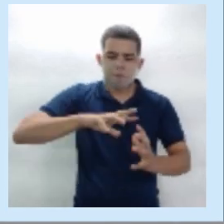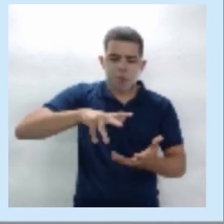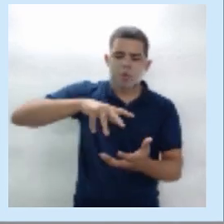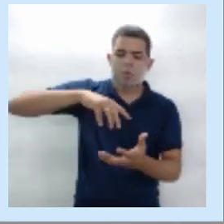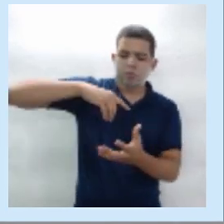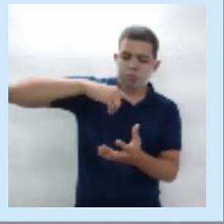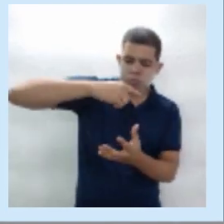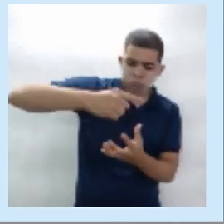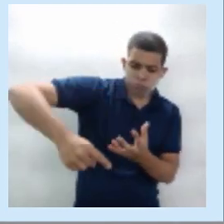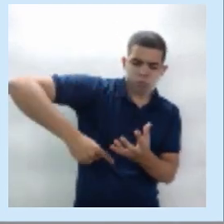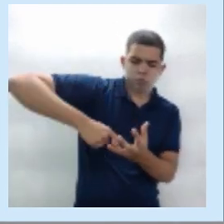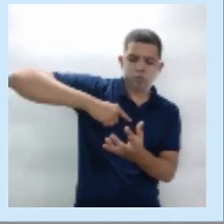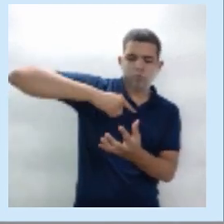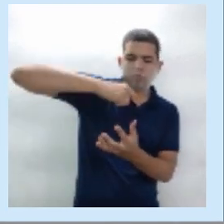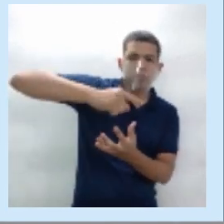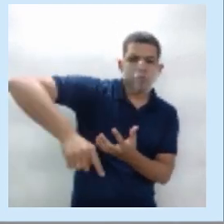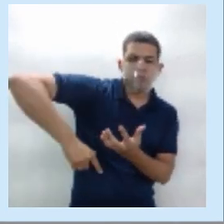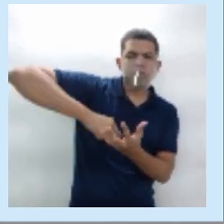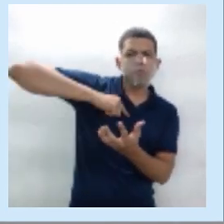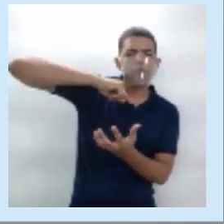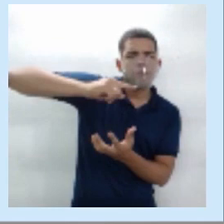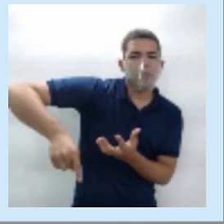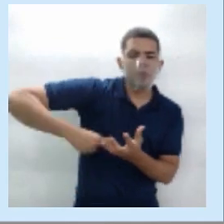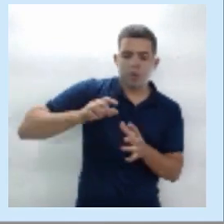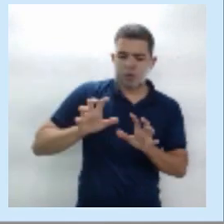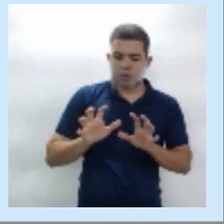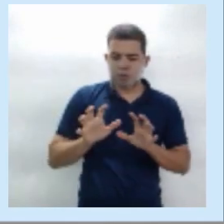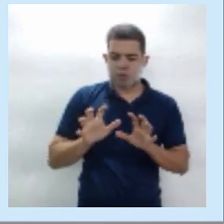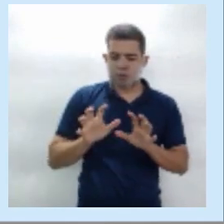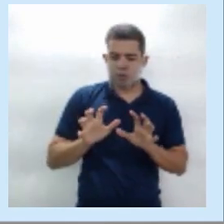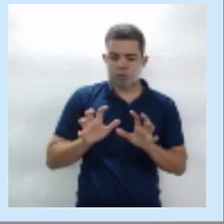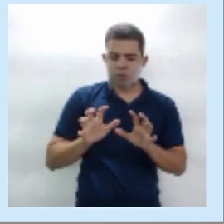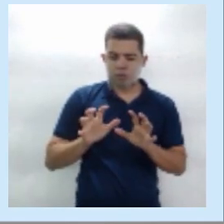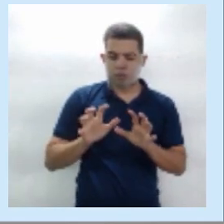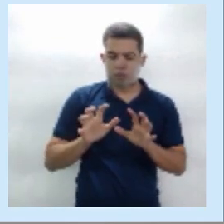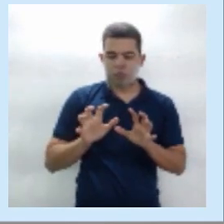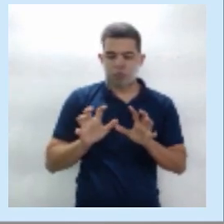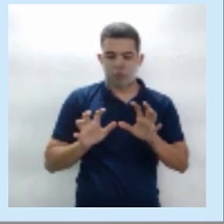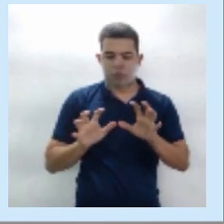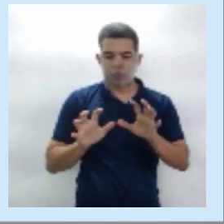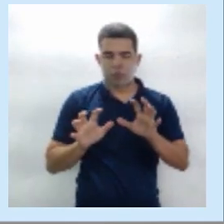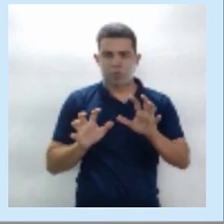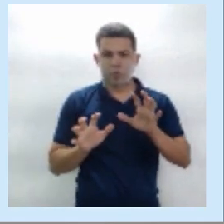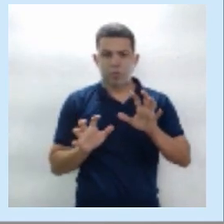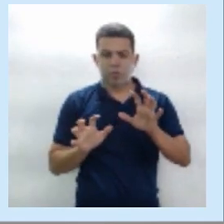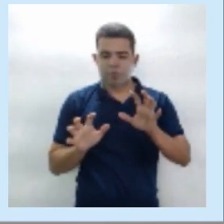que essas placas tectônicas elas se movimentem.